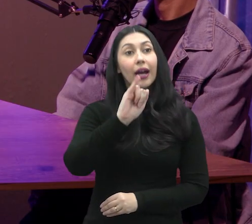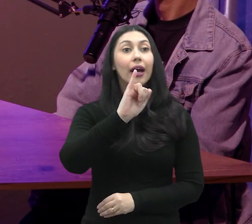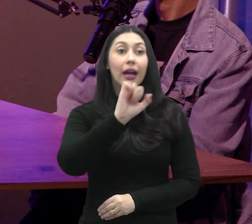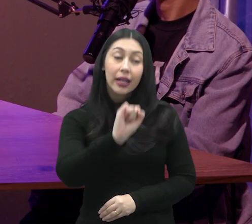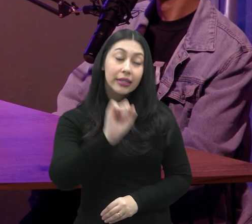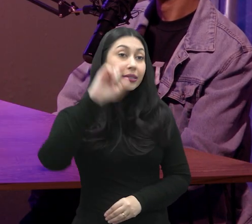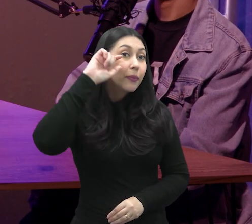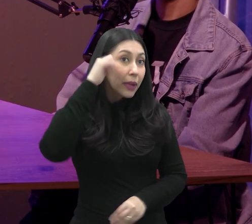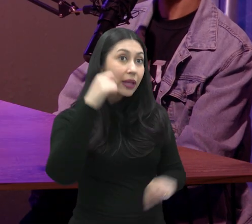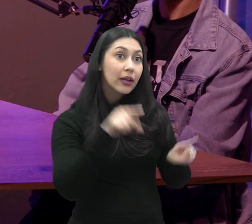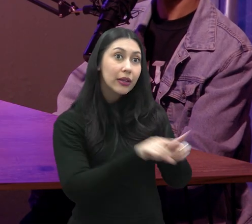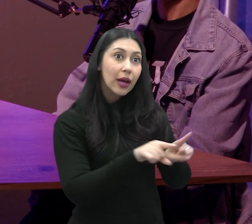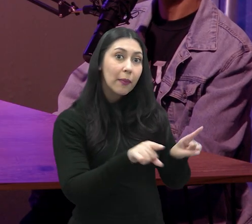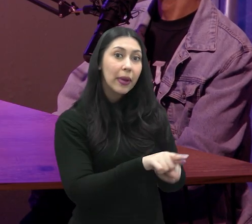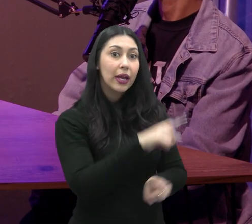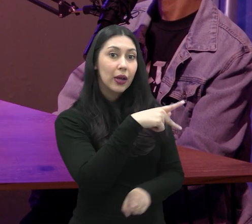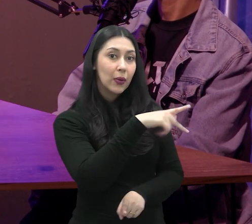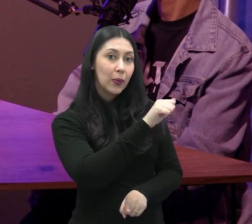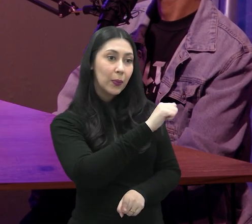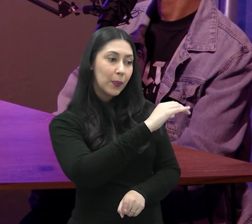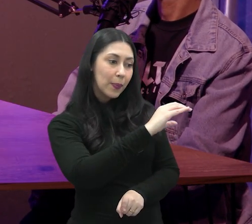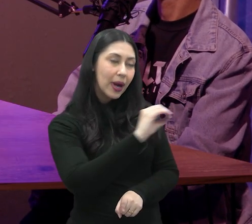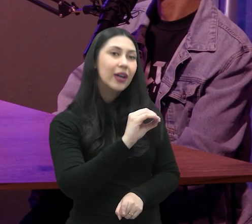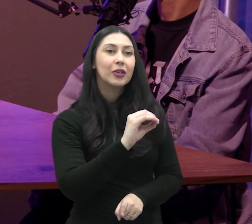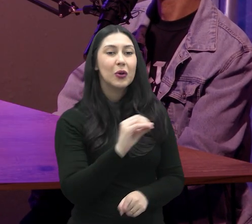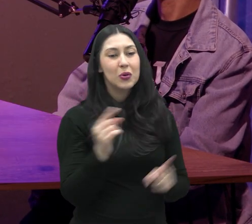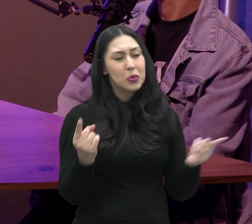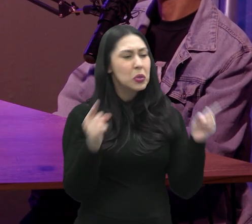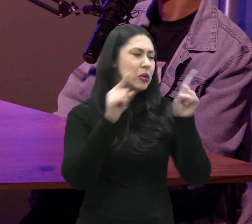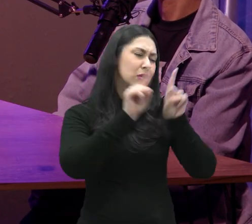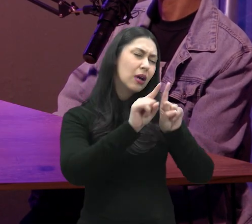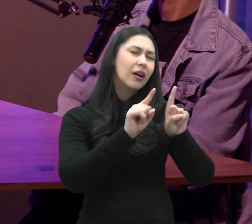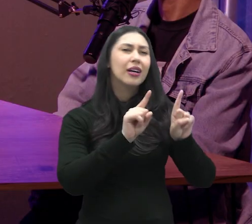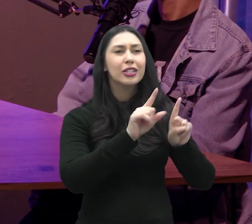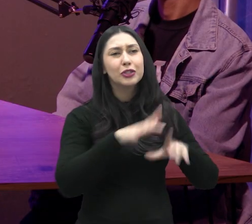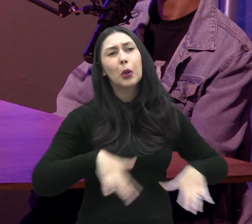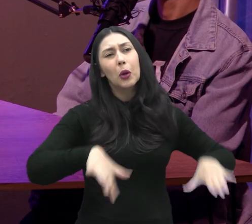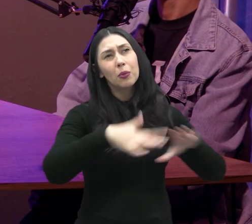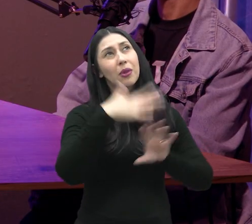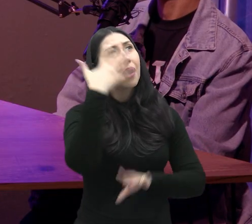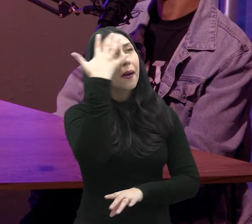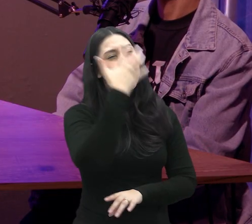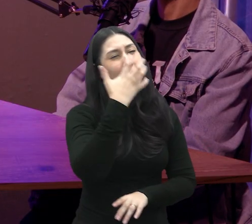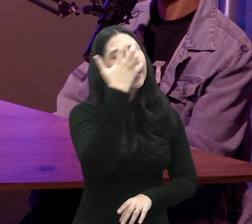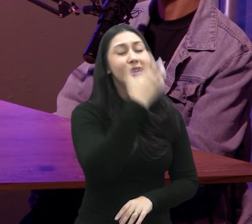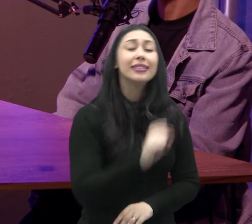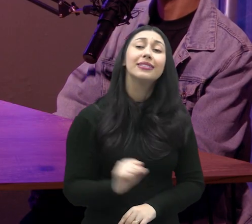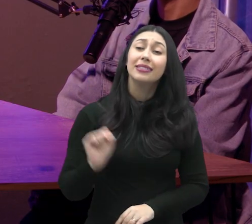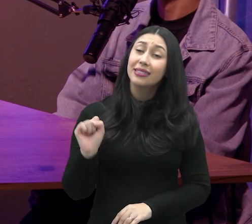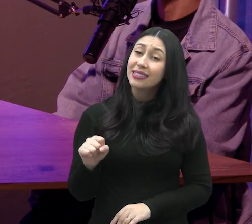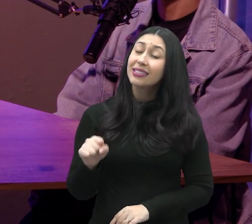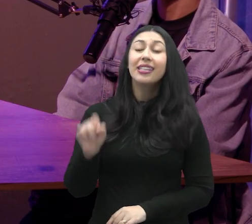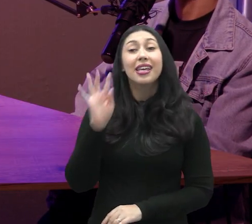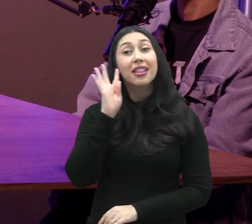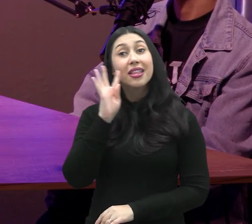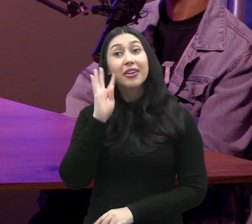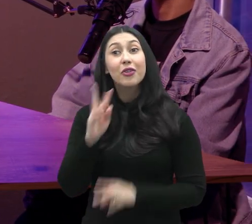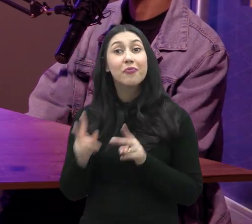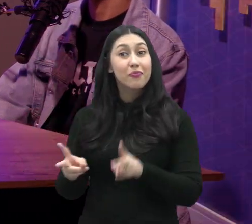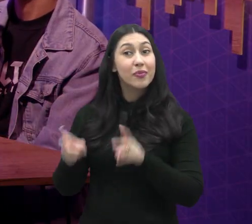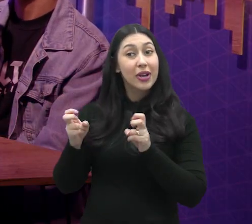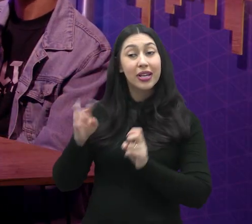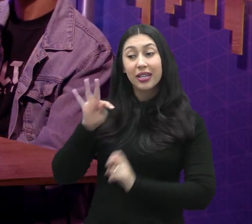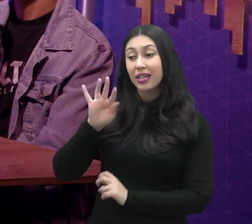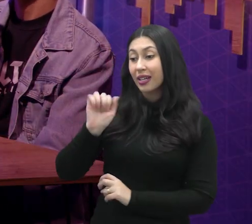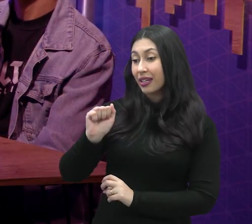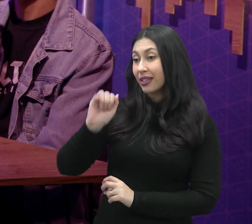no papel do Gianecchini, eles faziam um casal que deixou todo mundo apaixonado. Sim, né? Todo mundo amava, né? E é muito legal ver que a Thaís